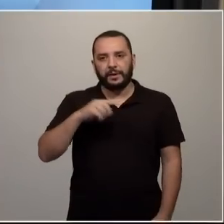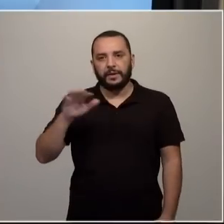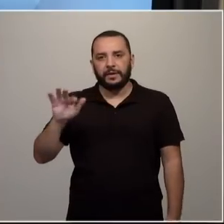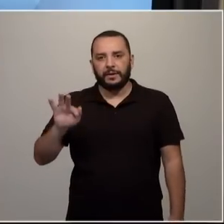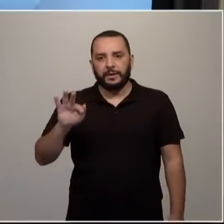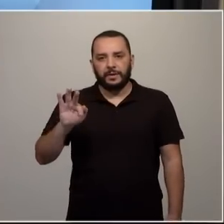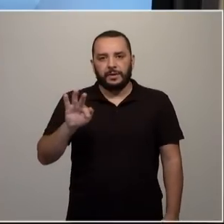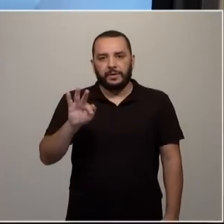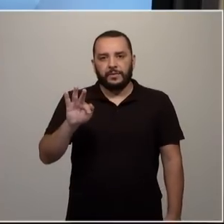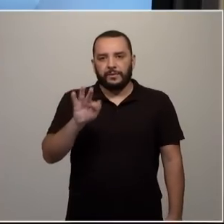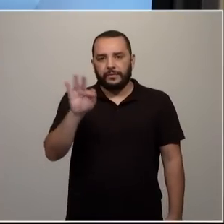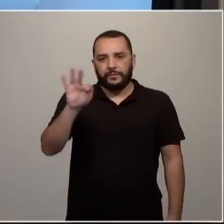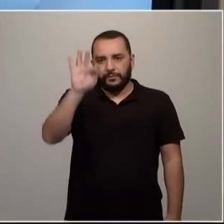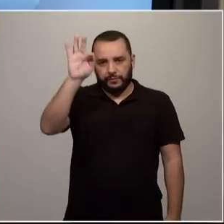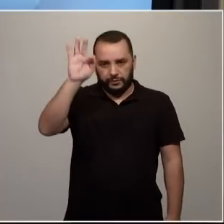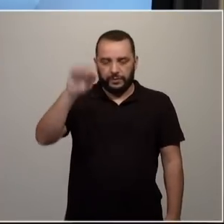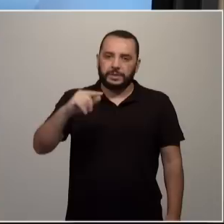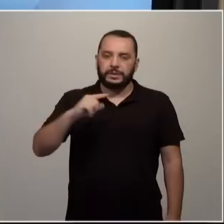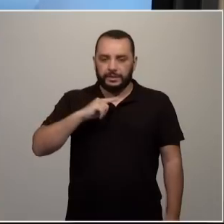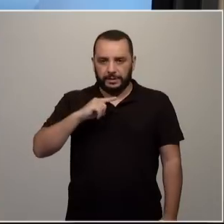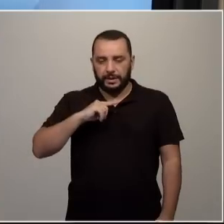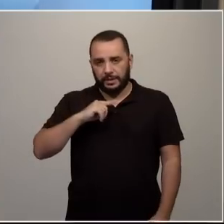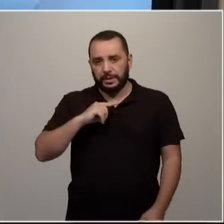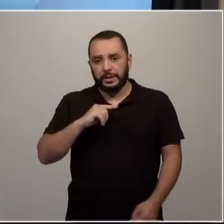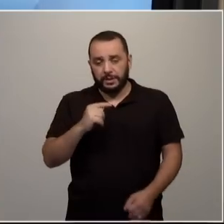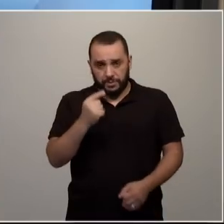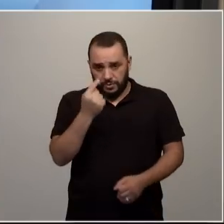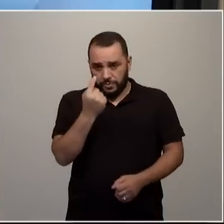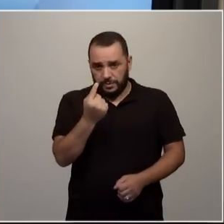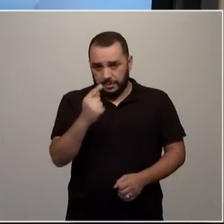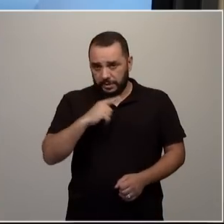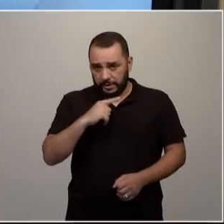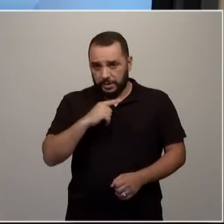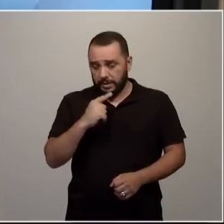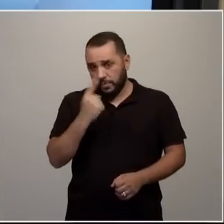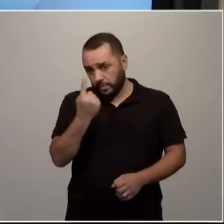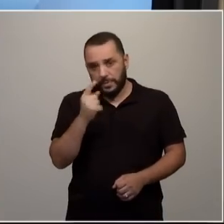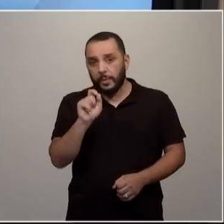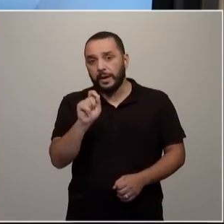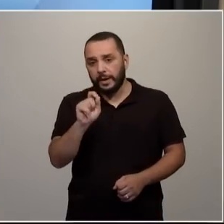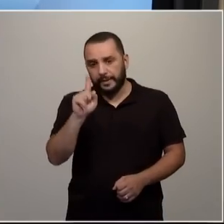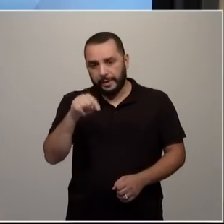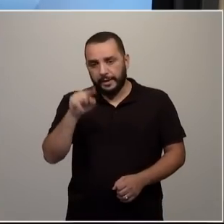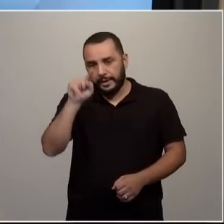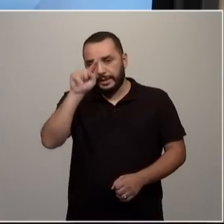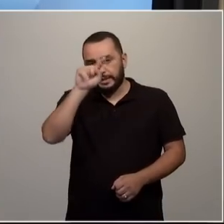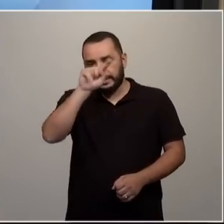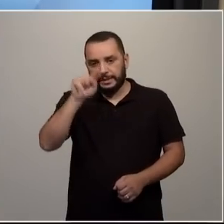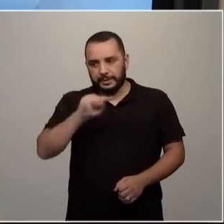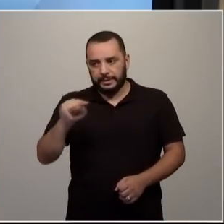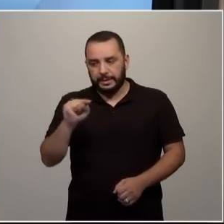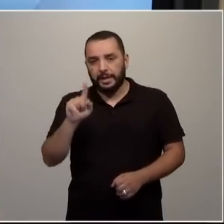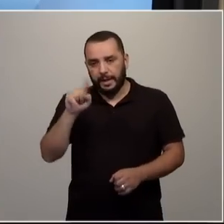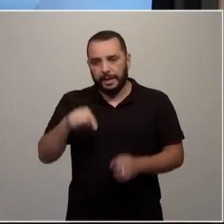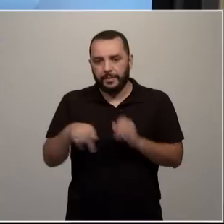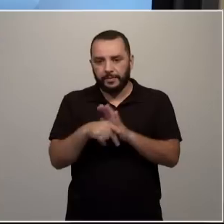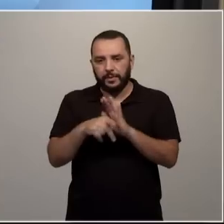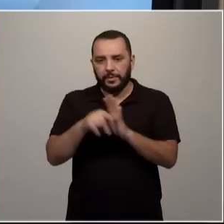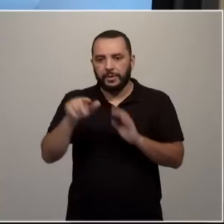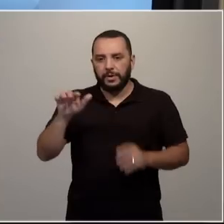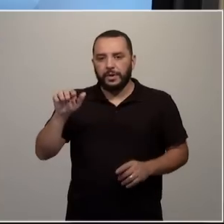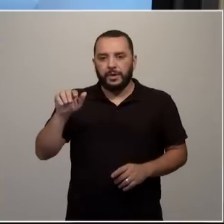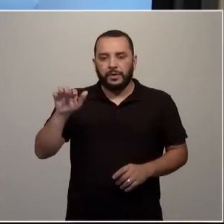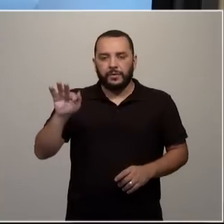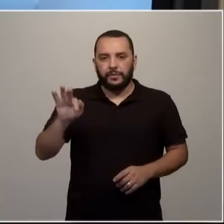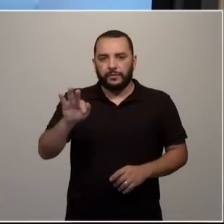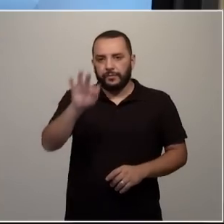funções em que uma das variáveis, né, do espaço, a variável z, ela vem escrita como função de x e y.